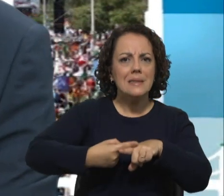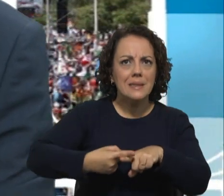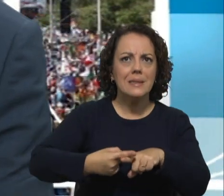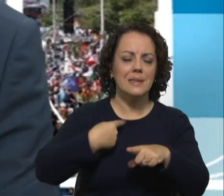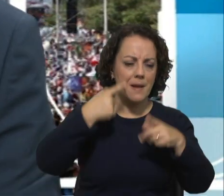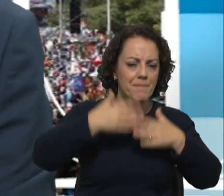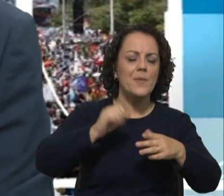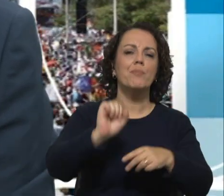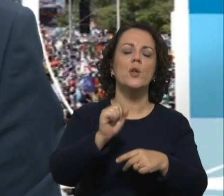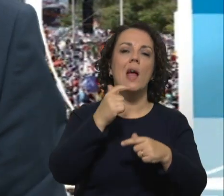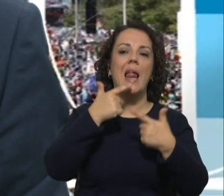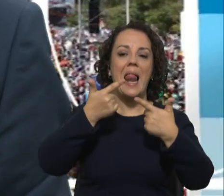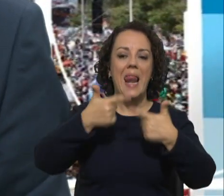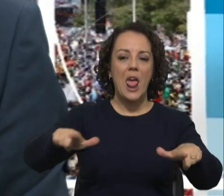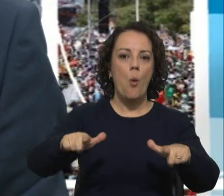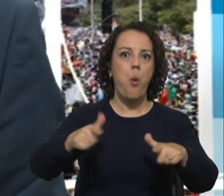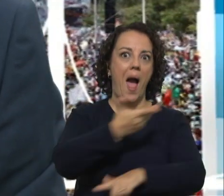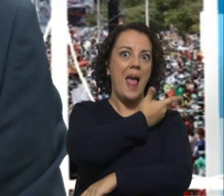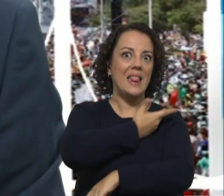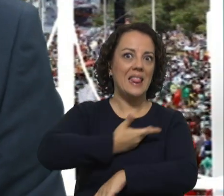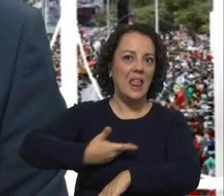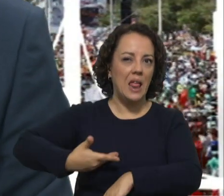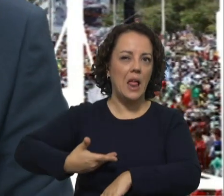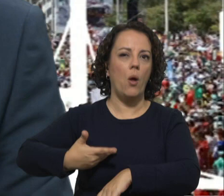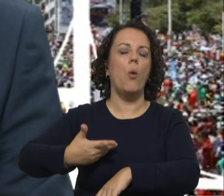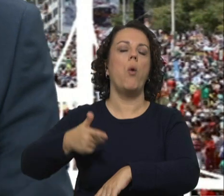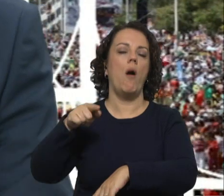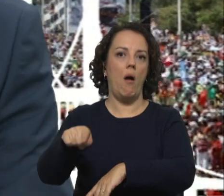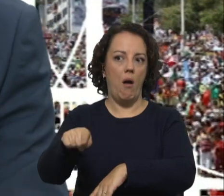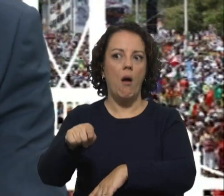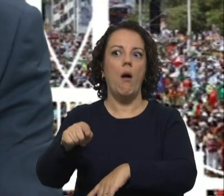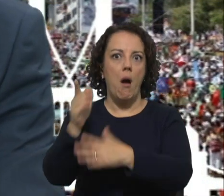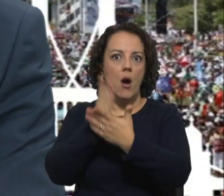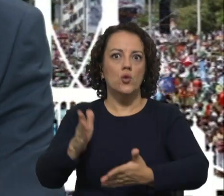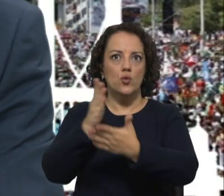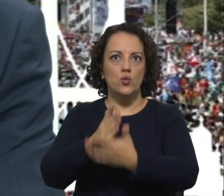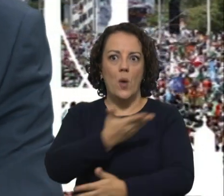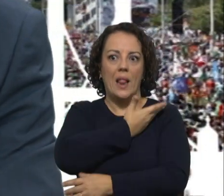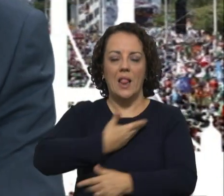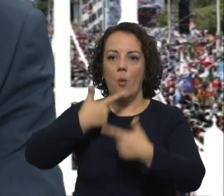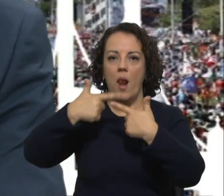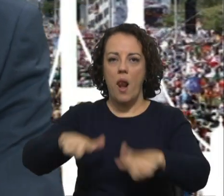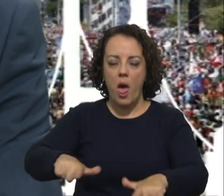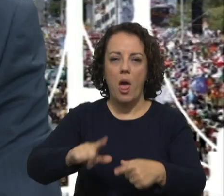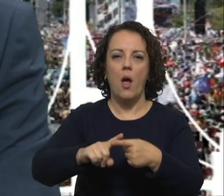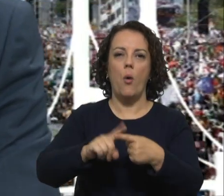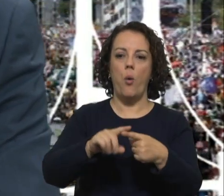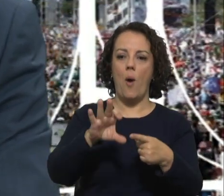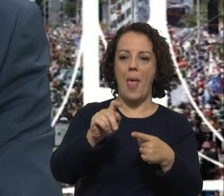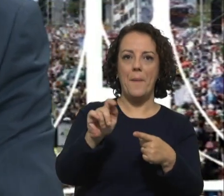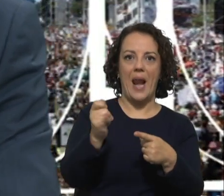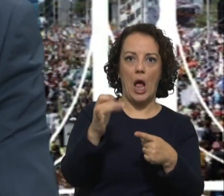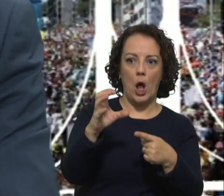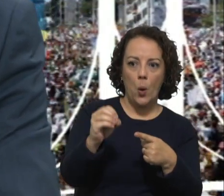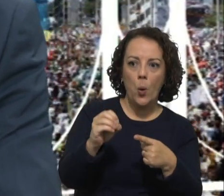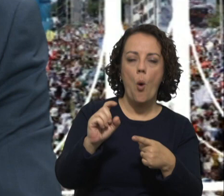línguas antigas, que dão acesso direto ao texto na sua língua original, e é que é fascinante estudar a língua antiga, o hebraico, e depois poder ler em hebraico a Bíblia